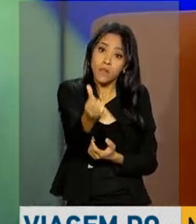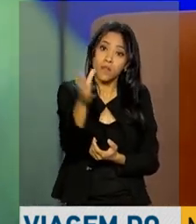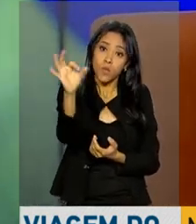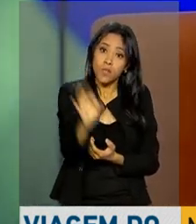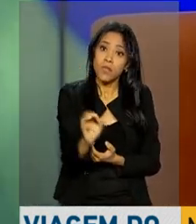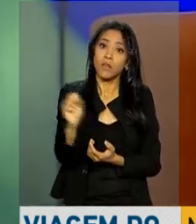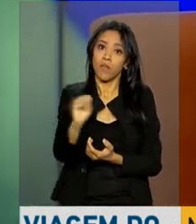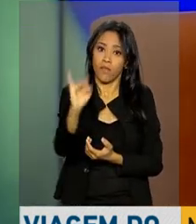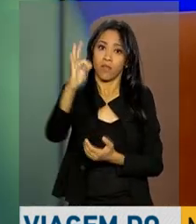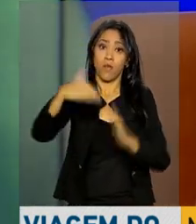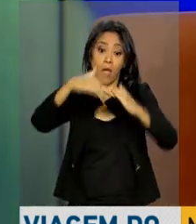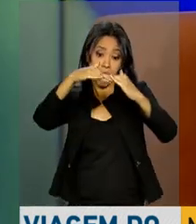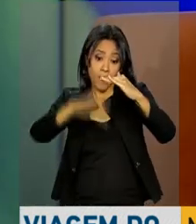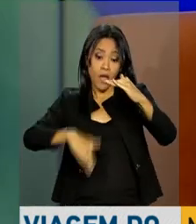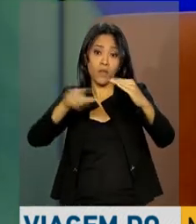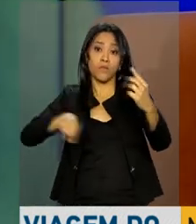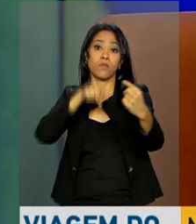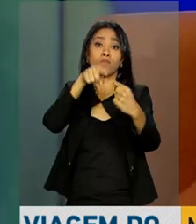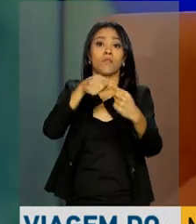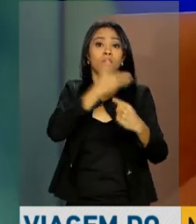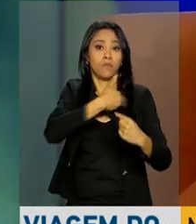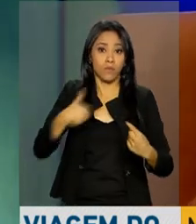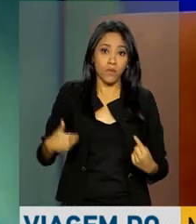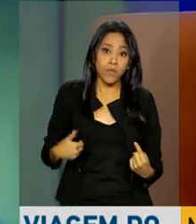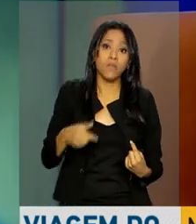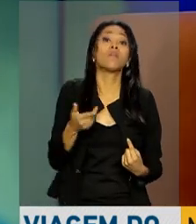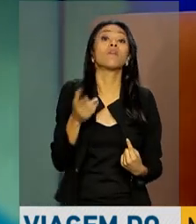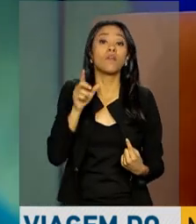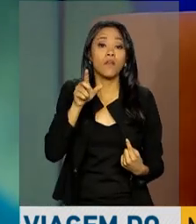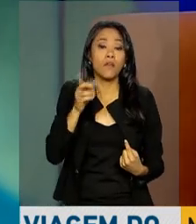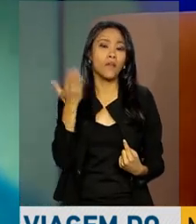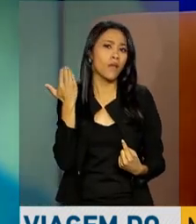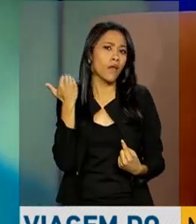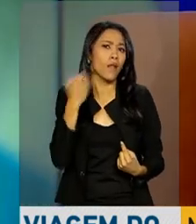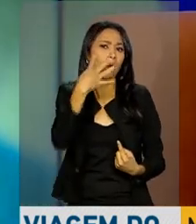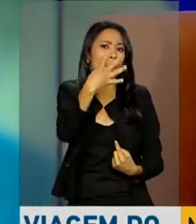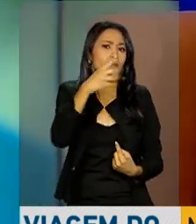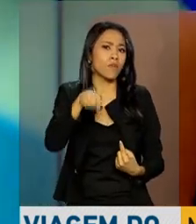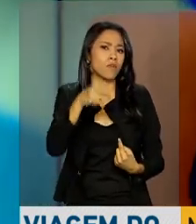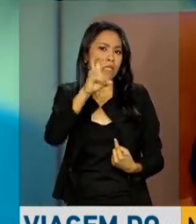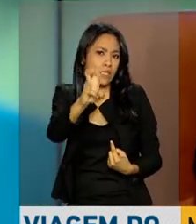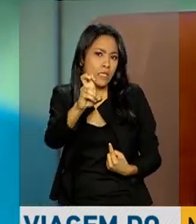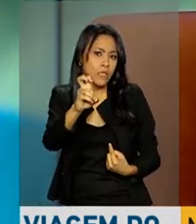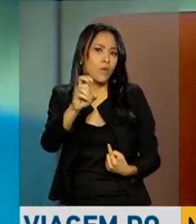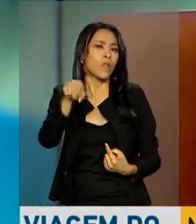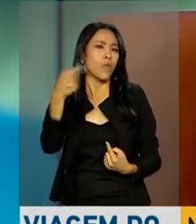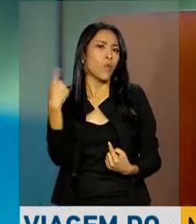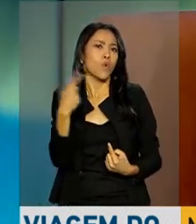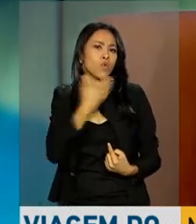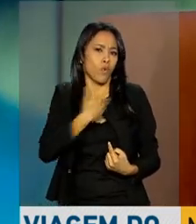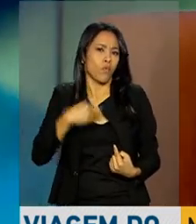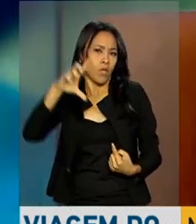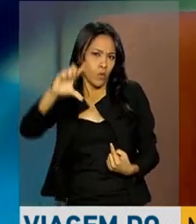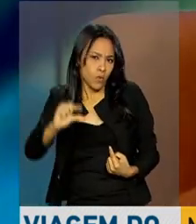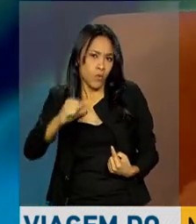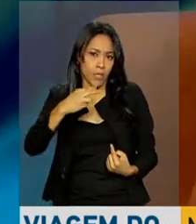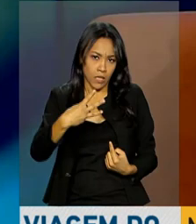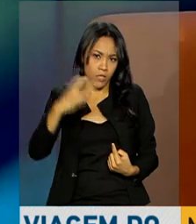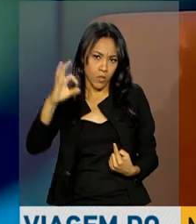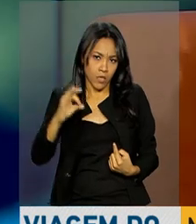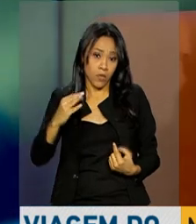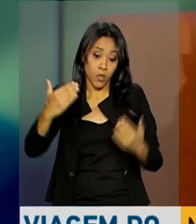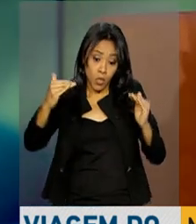2,46%, abaixo do centro da meta. O centro da meta no passado era 4,5%, nós reduzimos para 3% e hoje